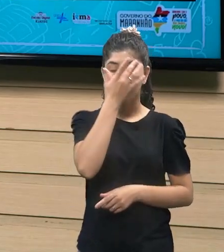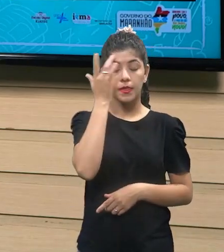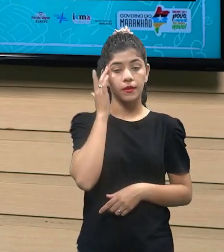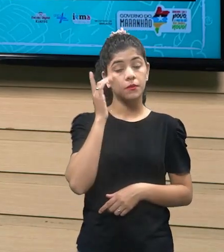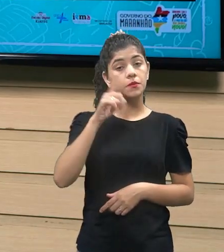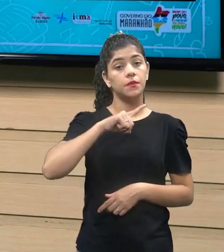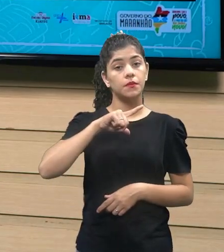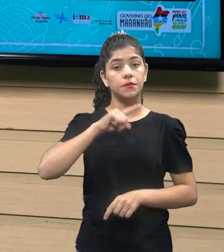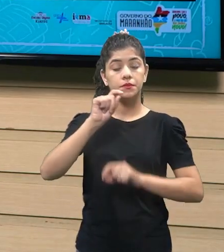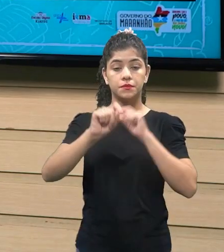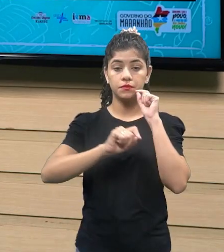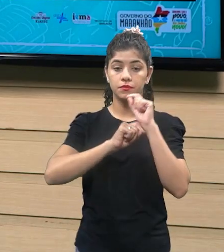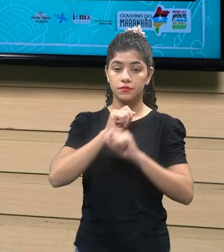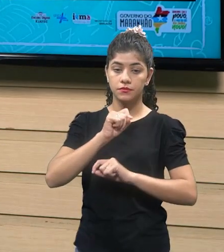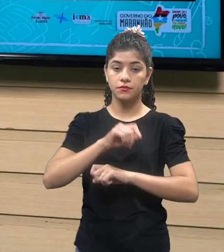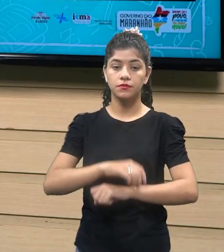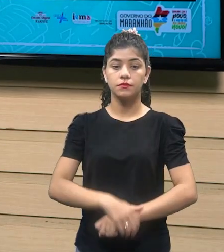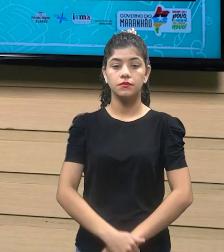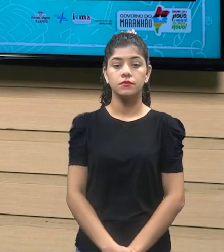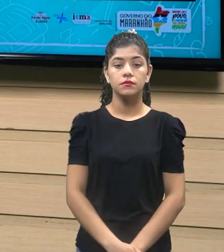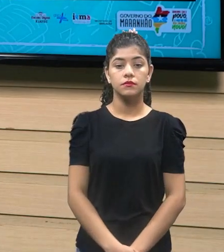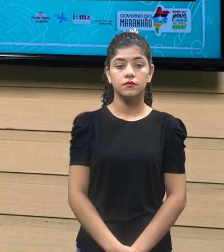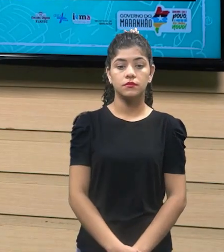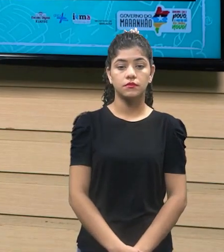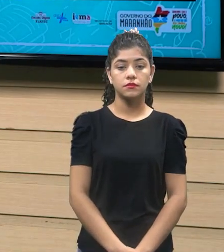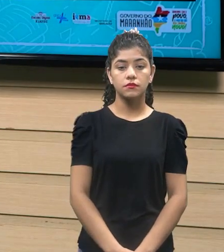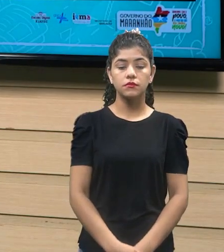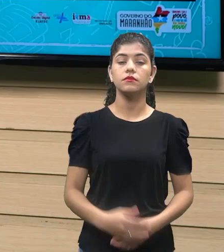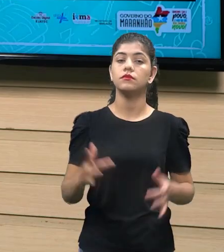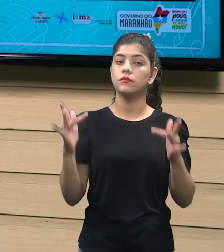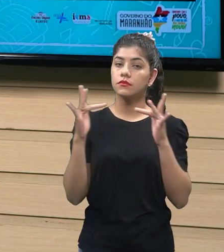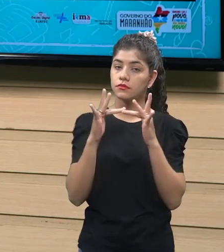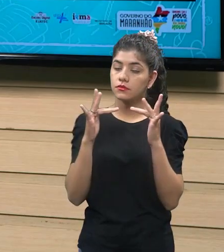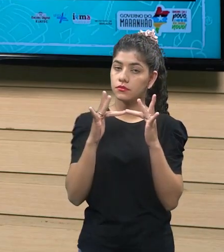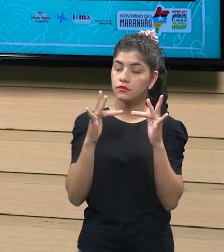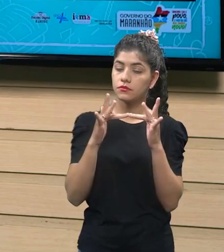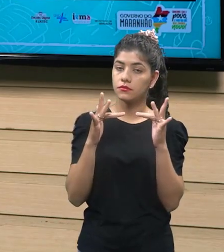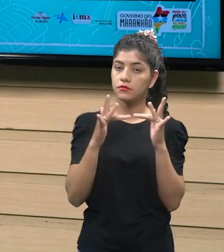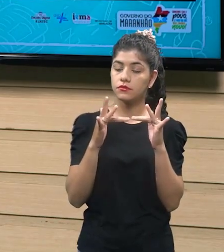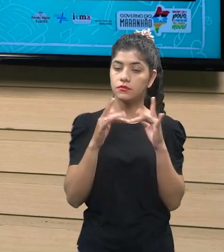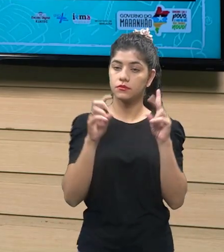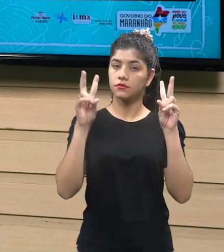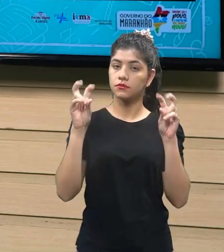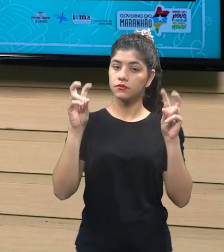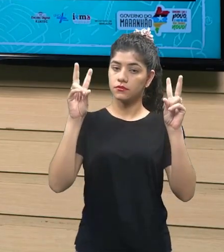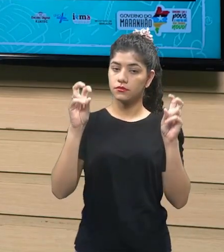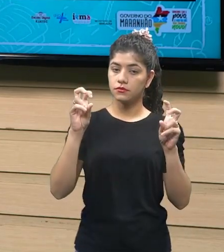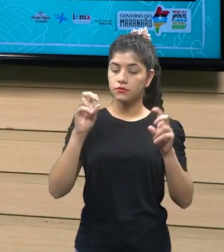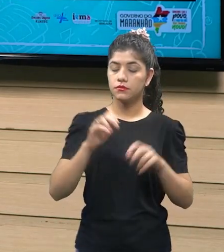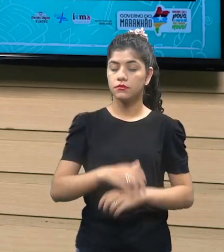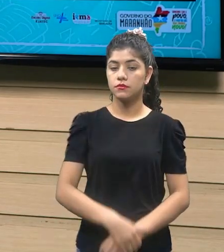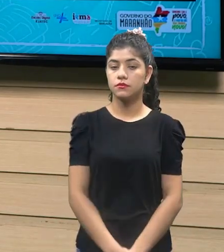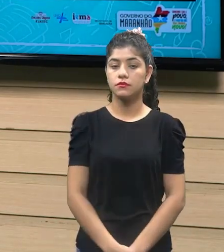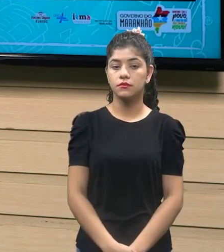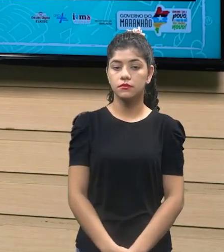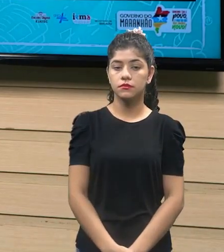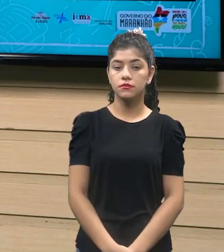tenham uma certa proximidade daquilo, Uma delas que é bem mais